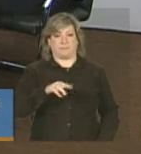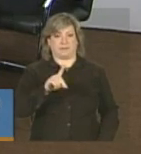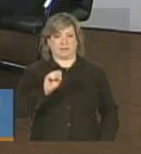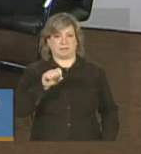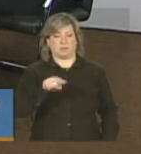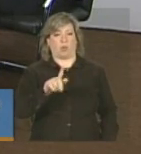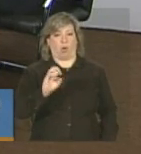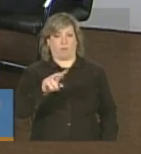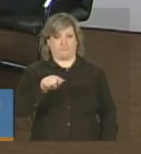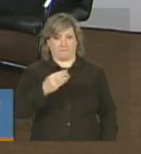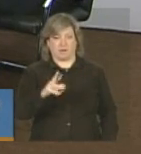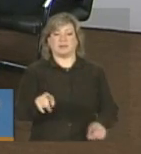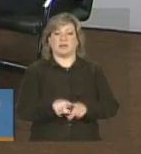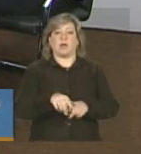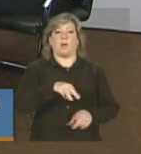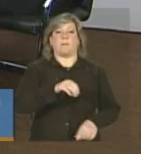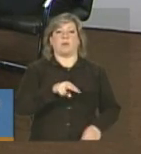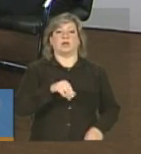rede.suas@mds.gov.br e